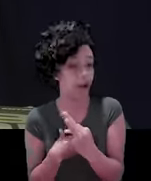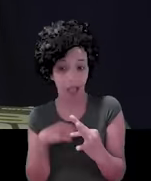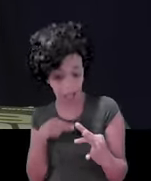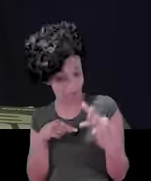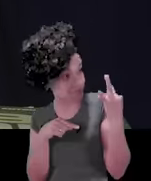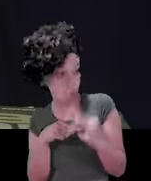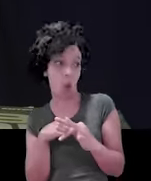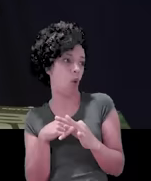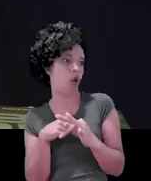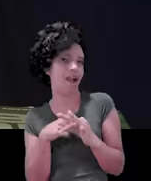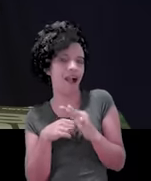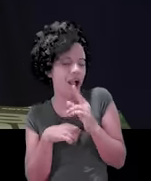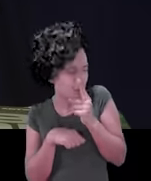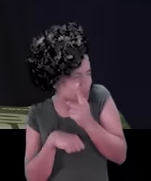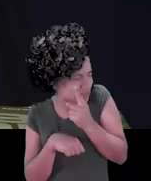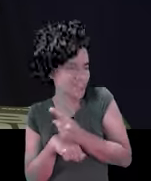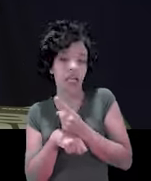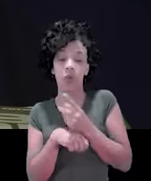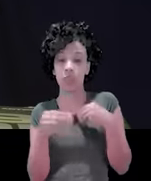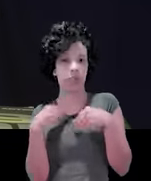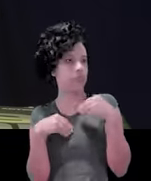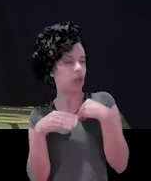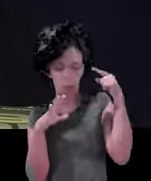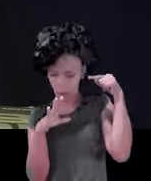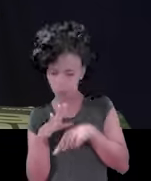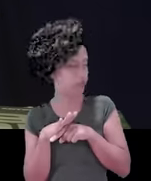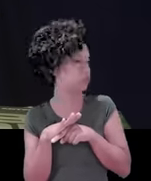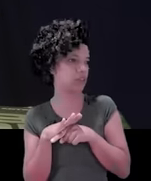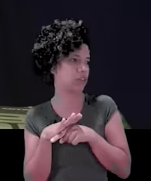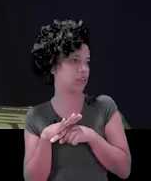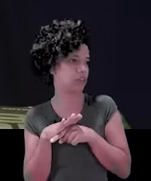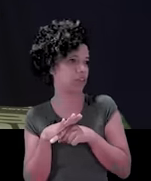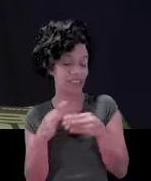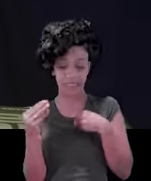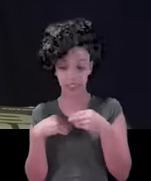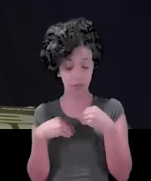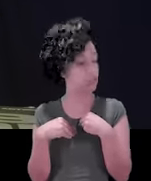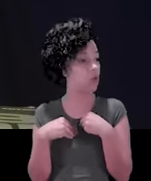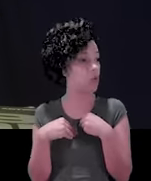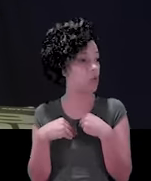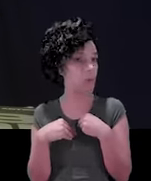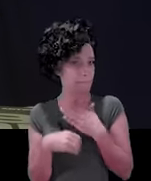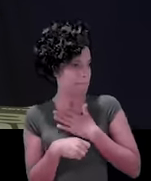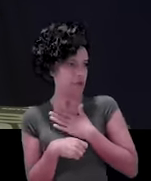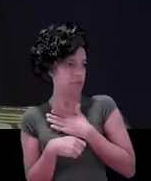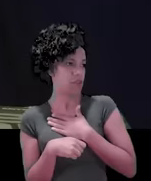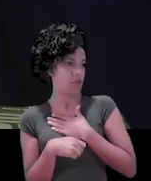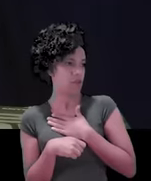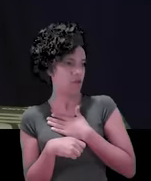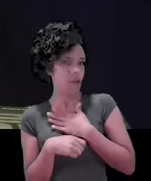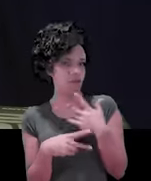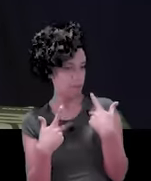é exatamente momento onde ele tem uma depressão profunda e a depressão ele para mim